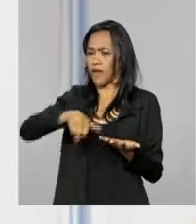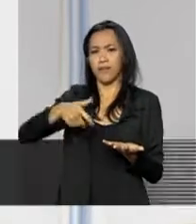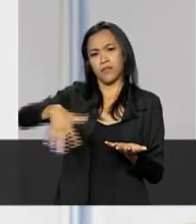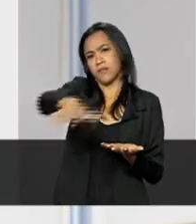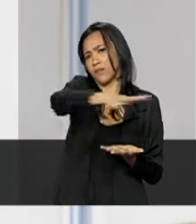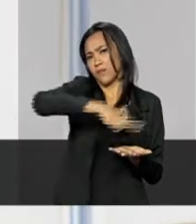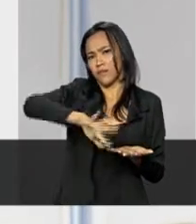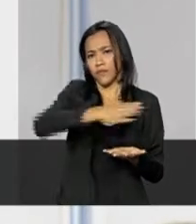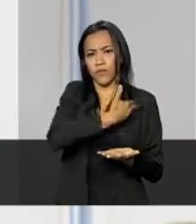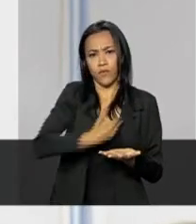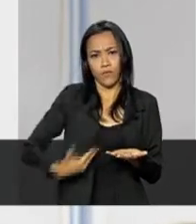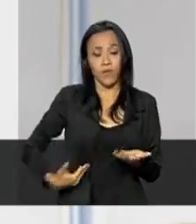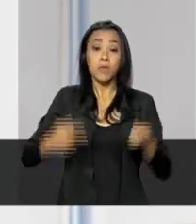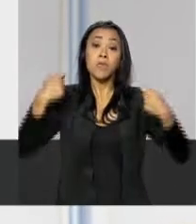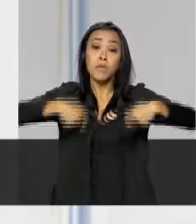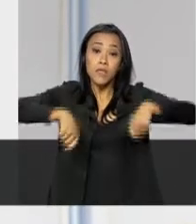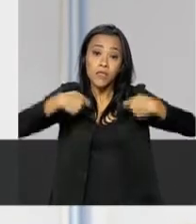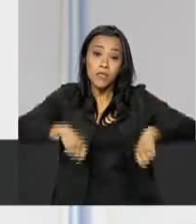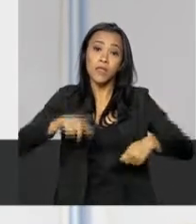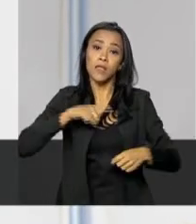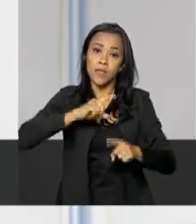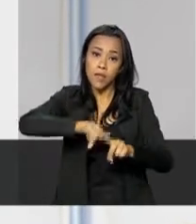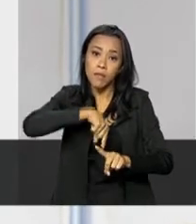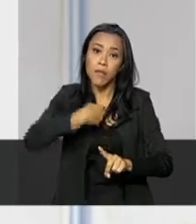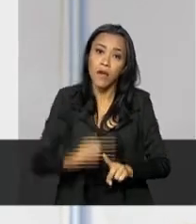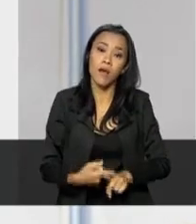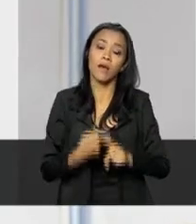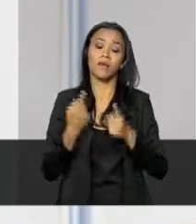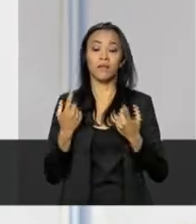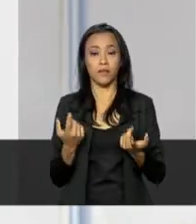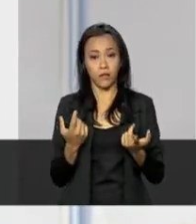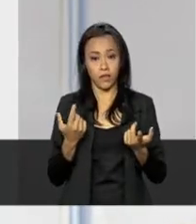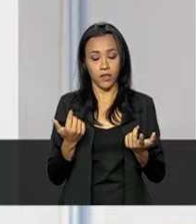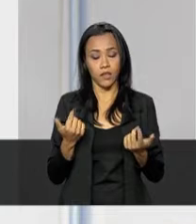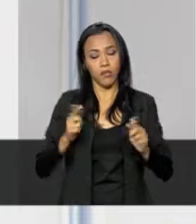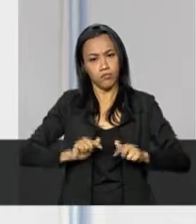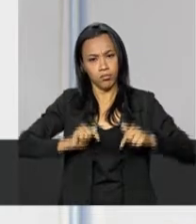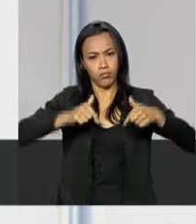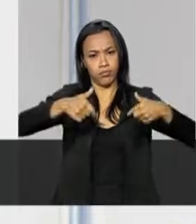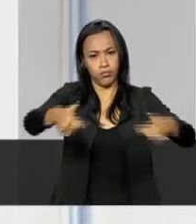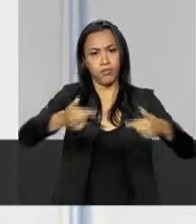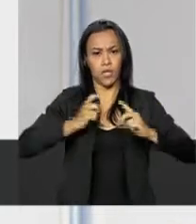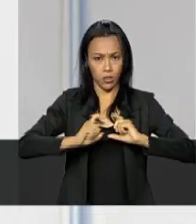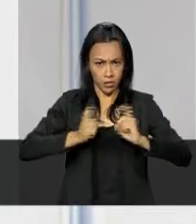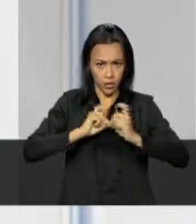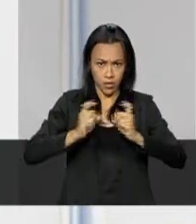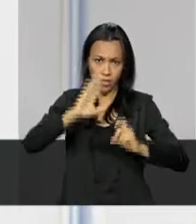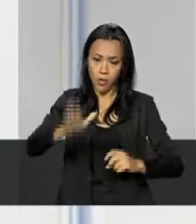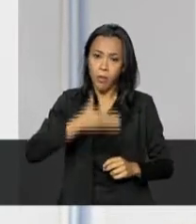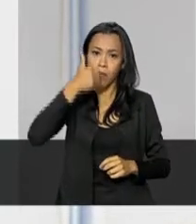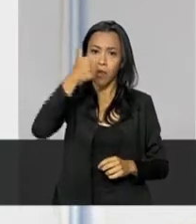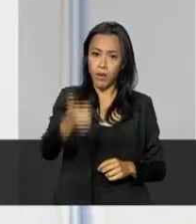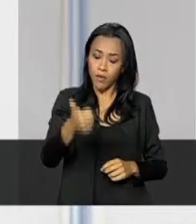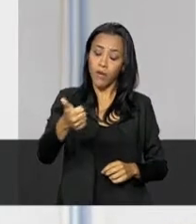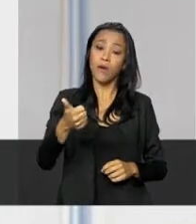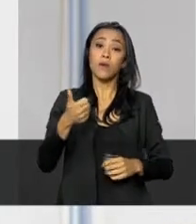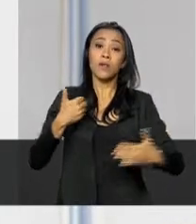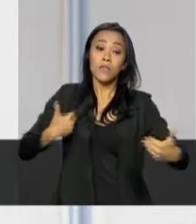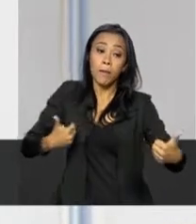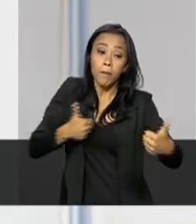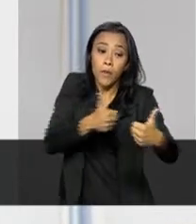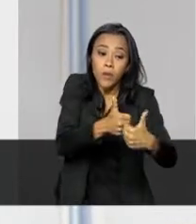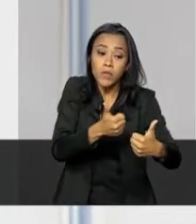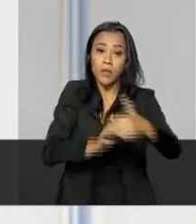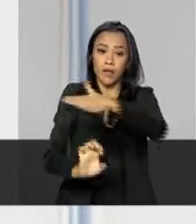governo que precisam ter um pouco mais de liberdade para atuar ter uma gestão melhor se aproximar da iniciativa privada